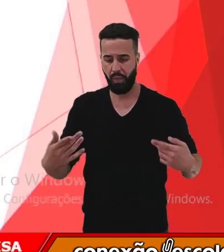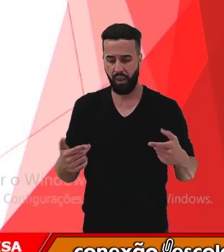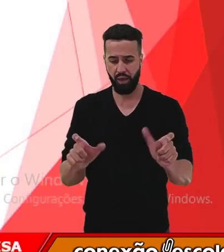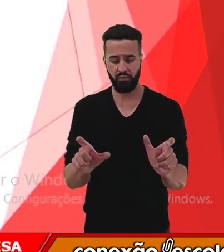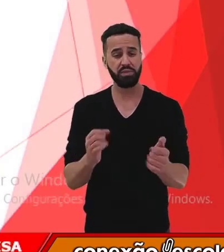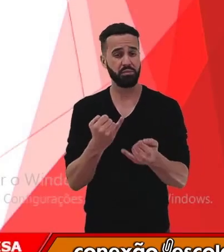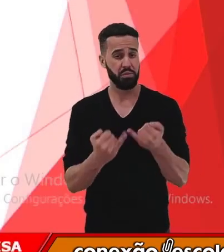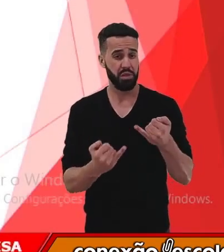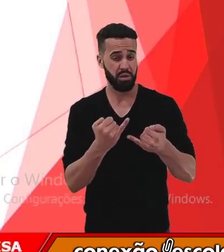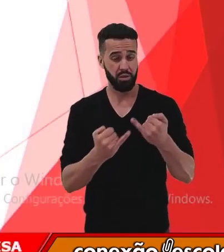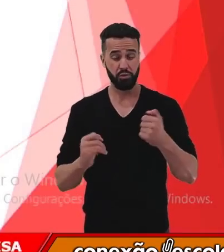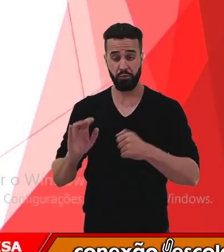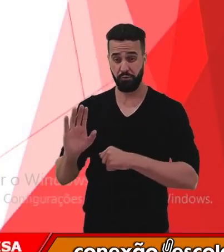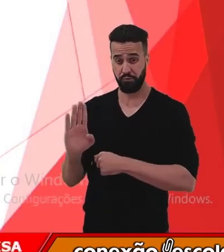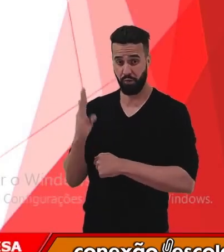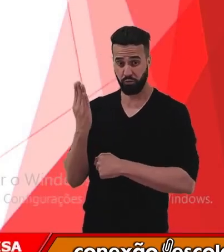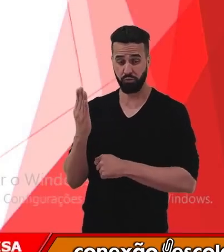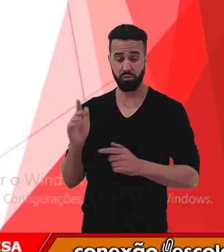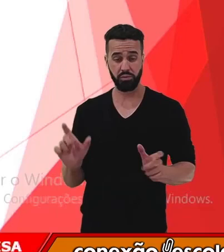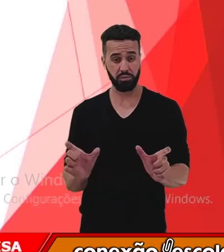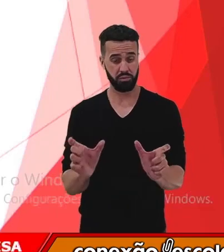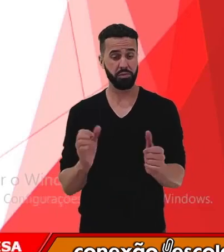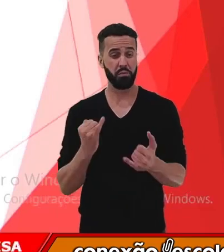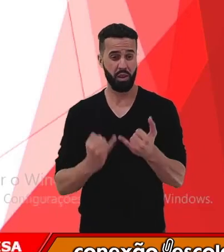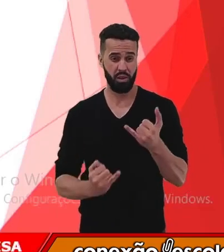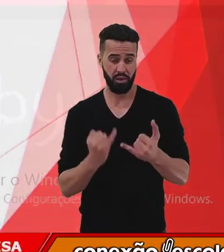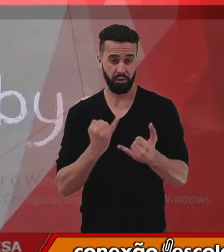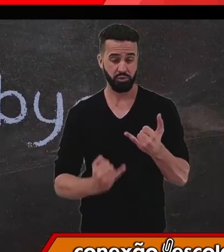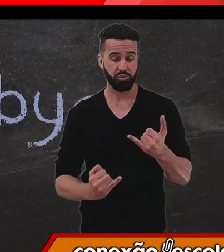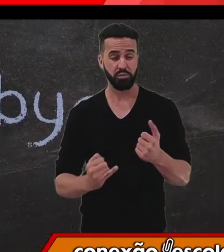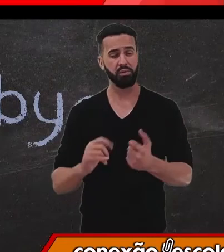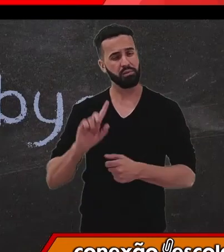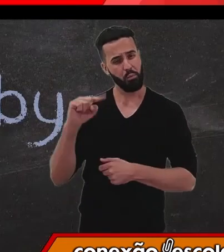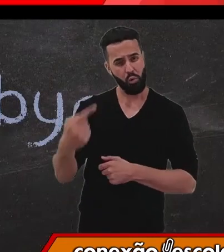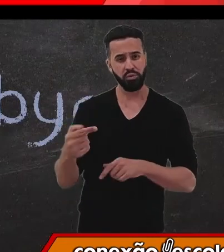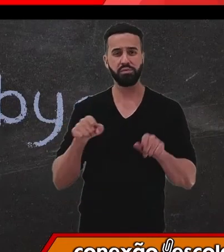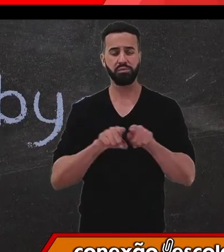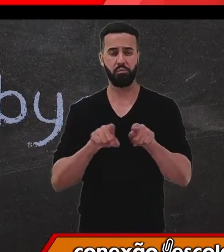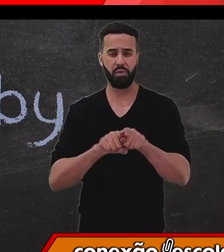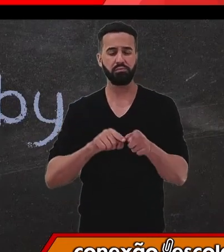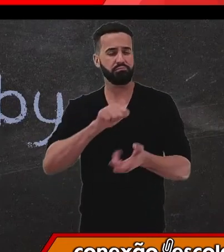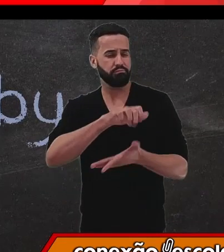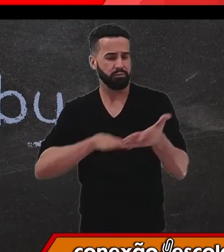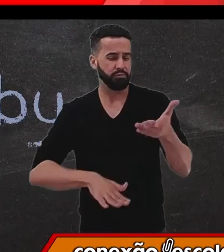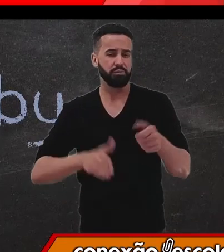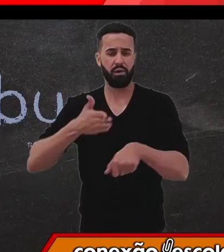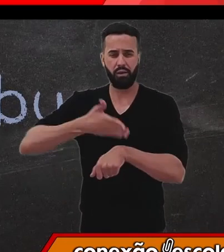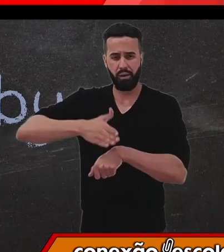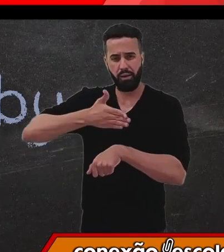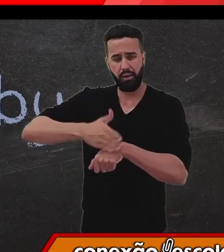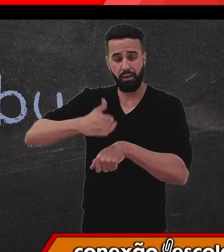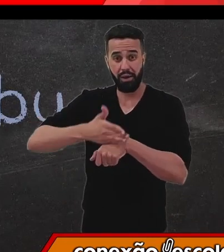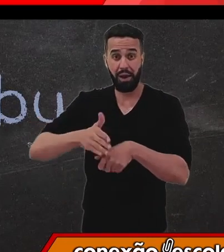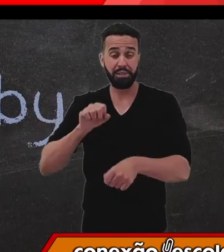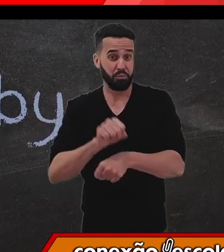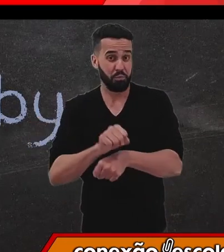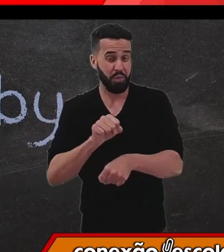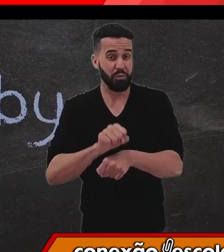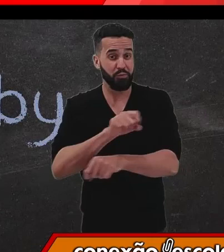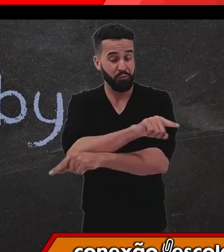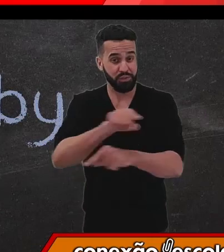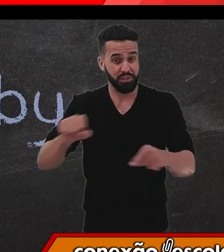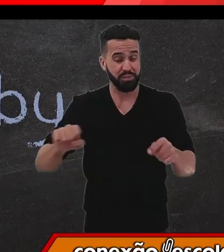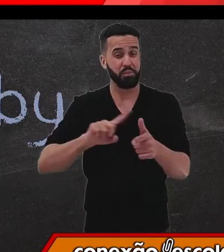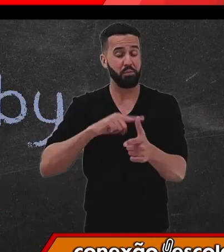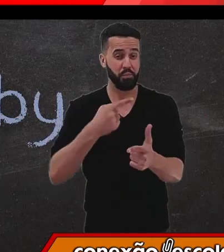cognatas também, e onde eu poderei passar também mais exercícios para vocês praticarem. E eu aguardo vocês em